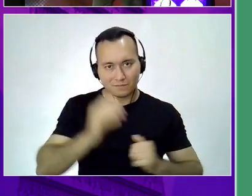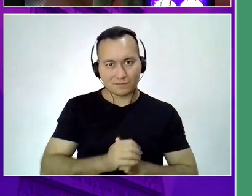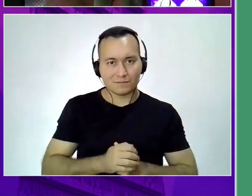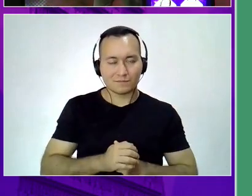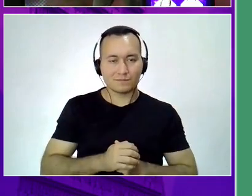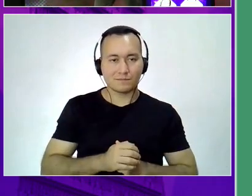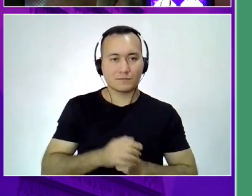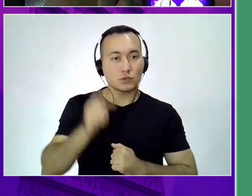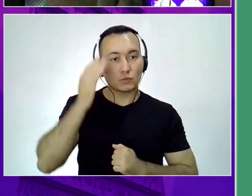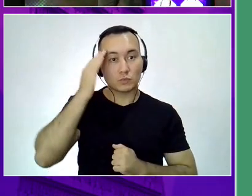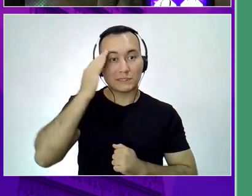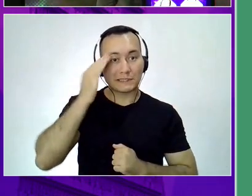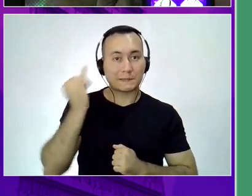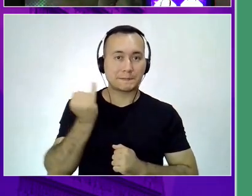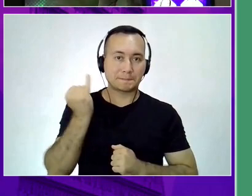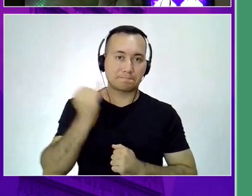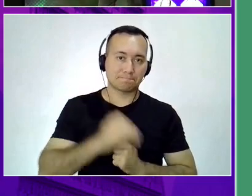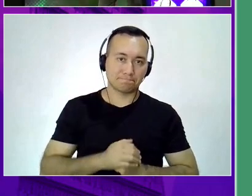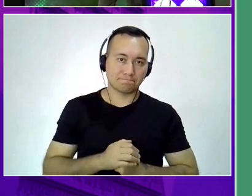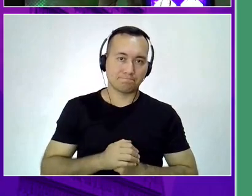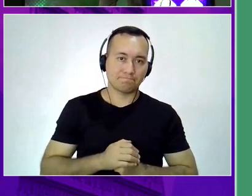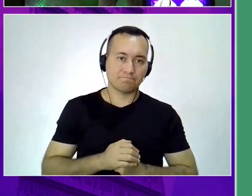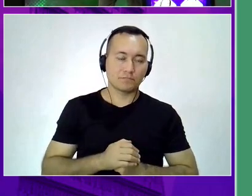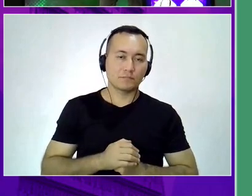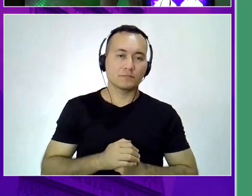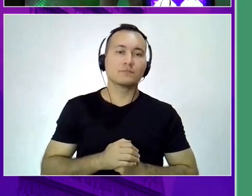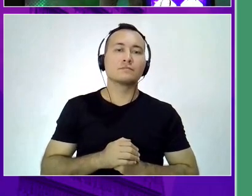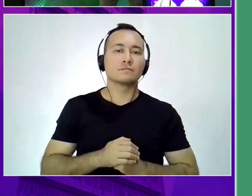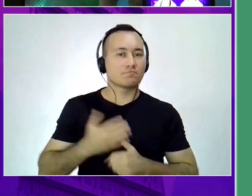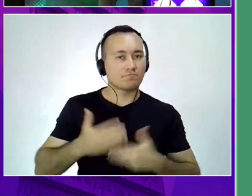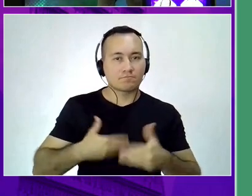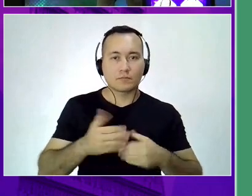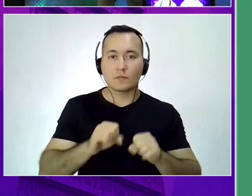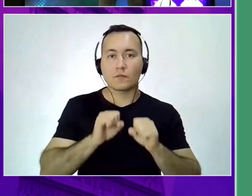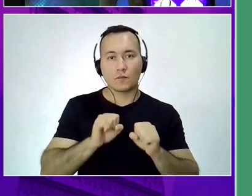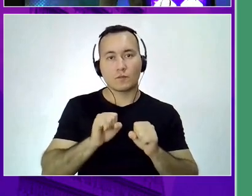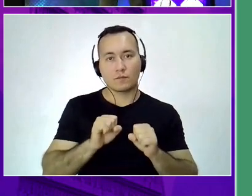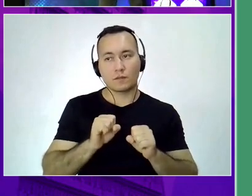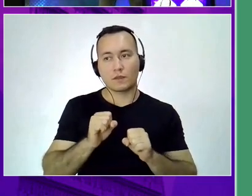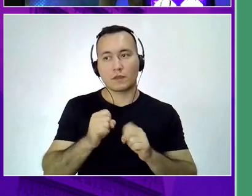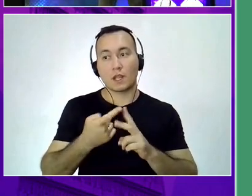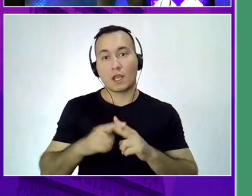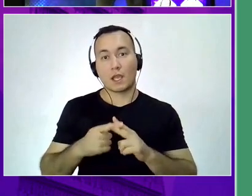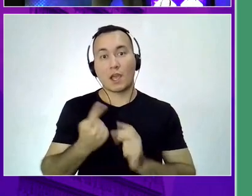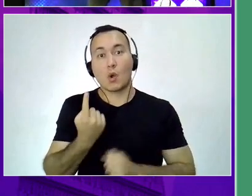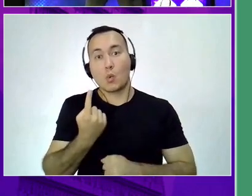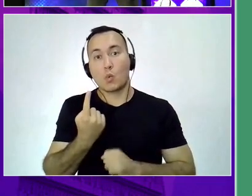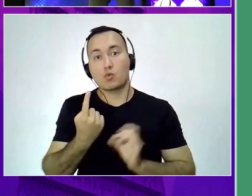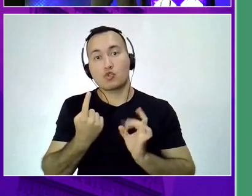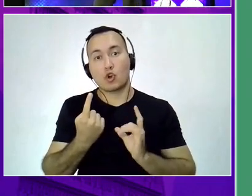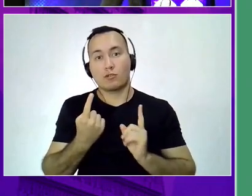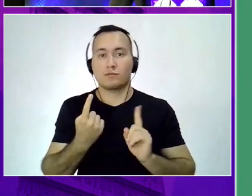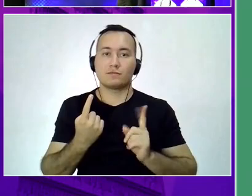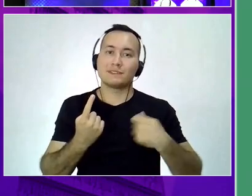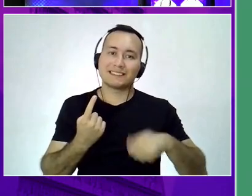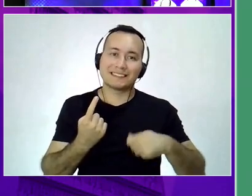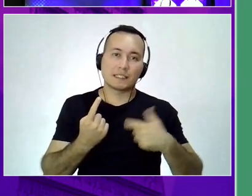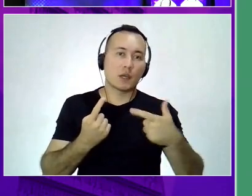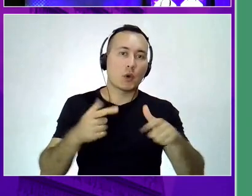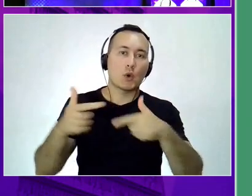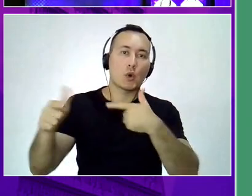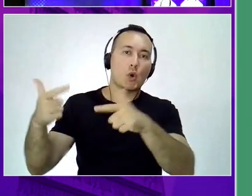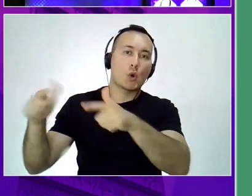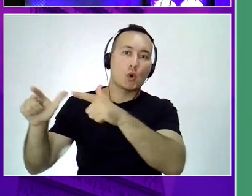às vezes essas ferramentas não vão te atender em totalidade, você vai ter que usar a ferramental do próprio provider onde você faz o deploy.